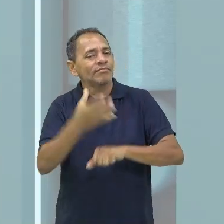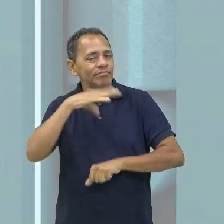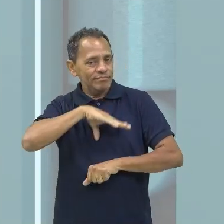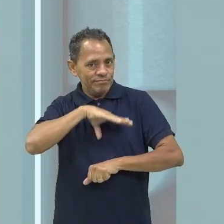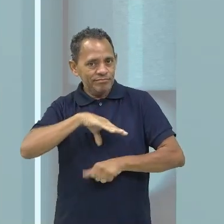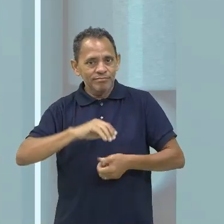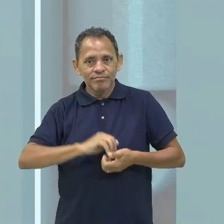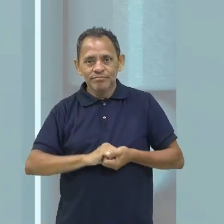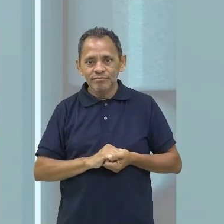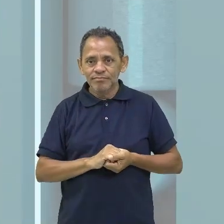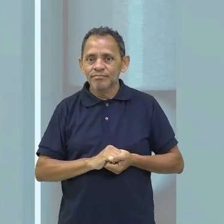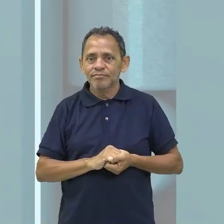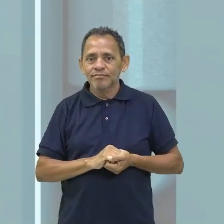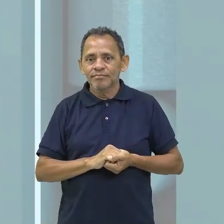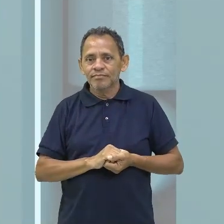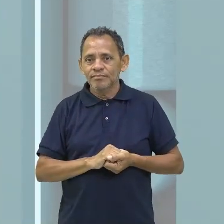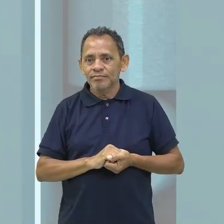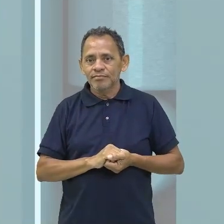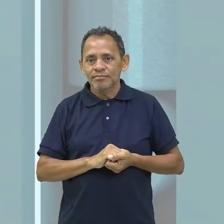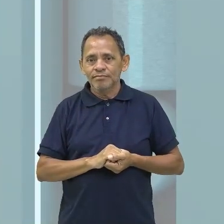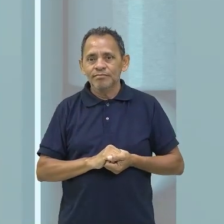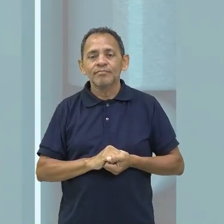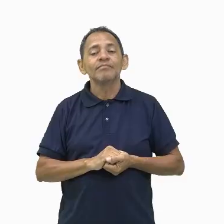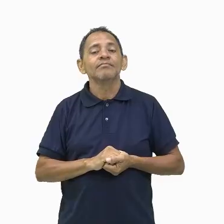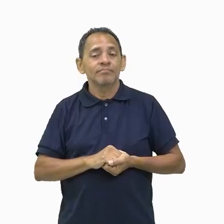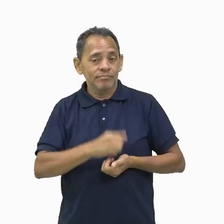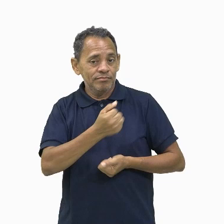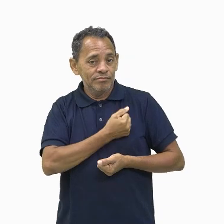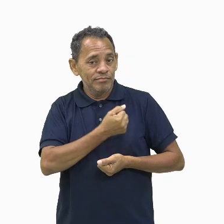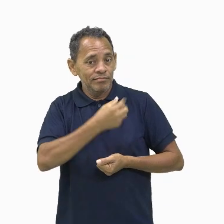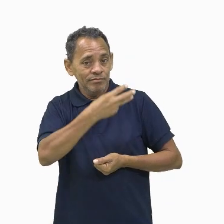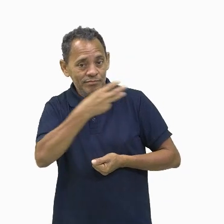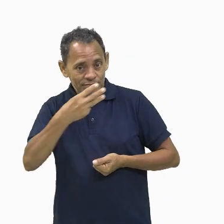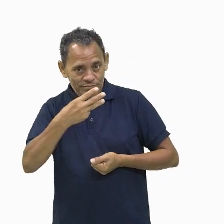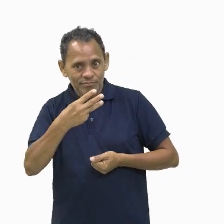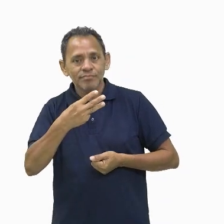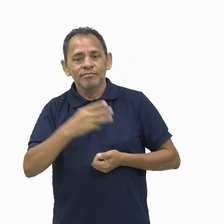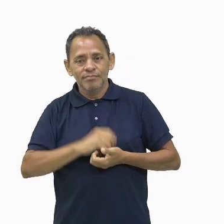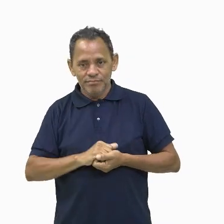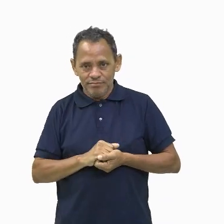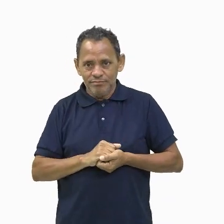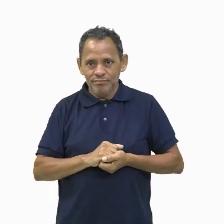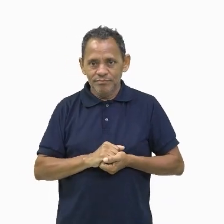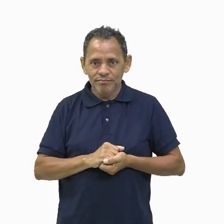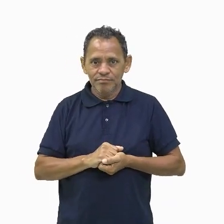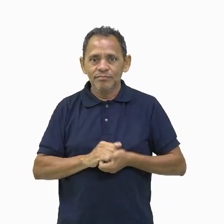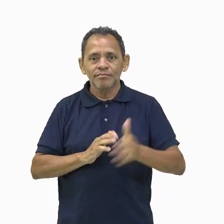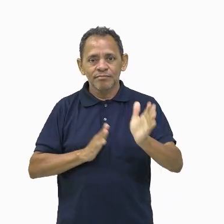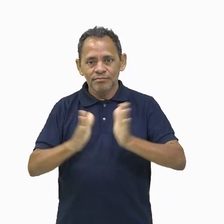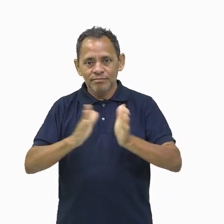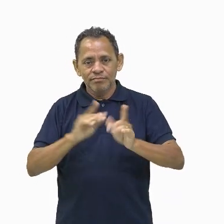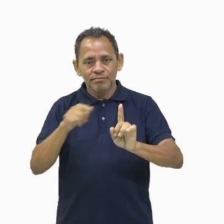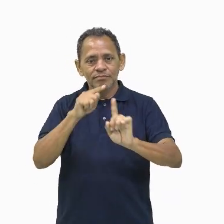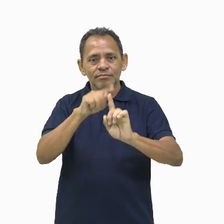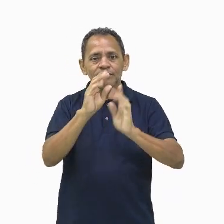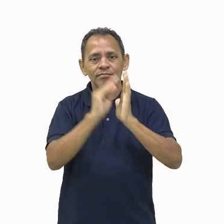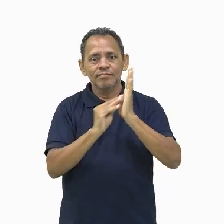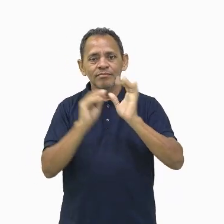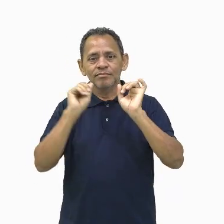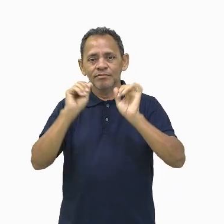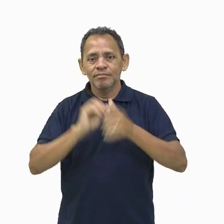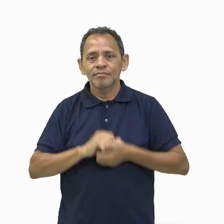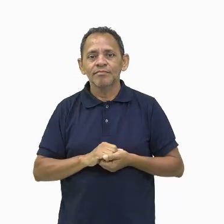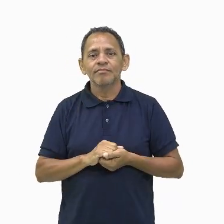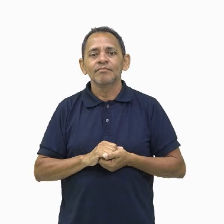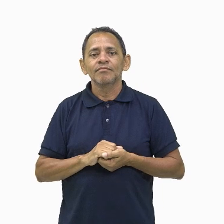língua portuguesa. Esta é a aula 33 do nosso módulo, que tem como objeto de conhecimento a